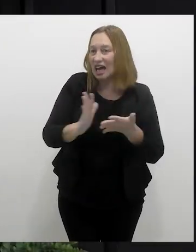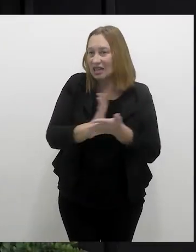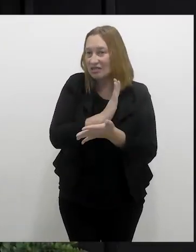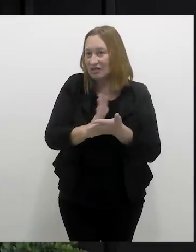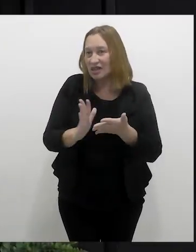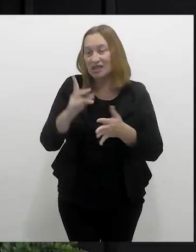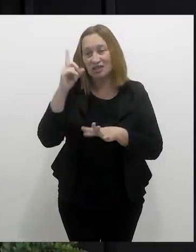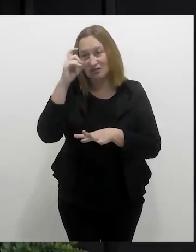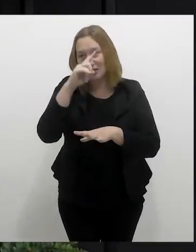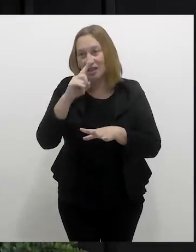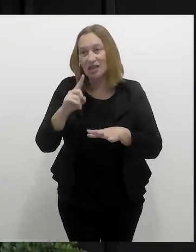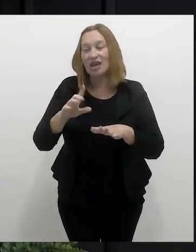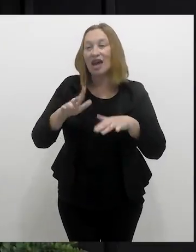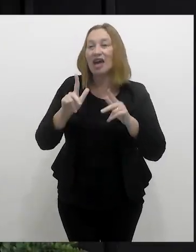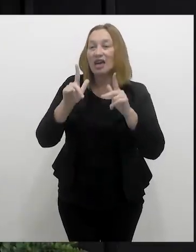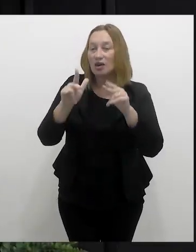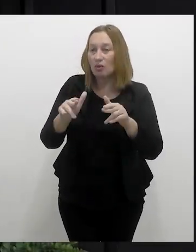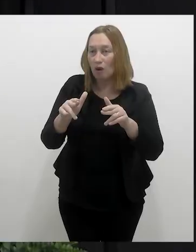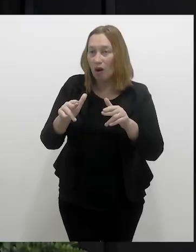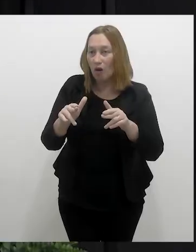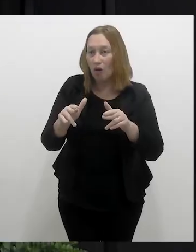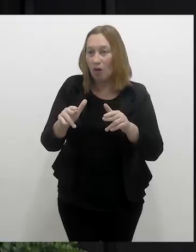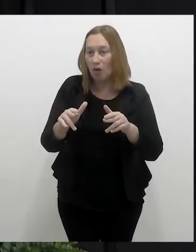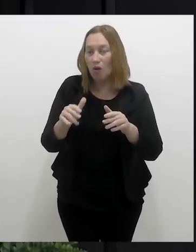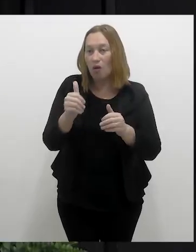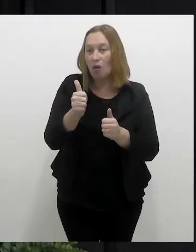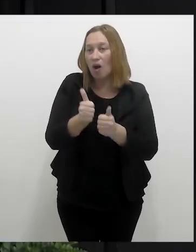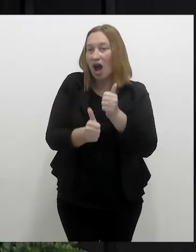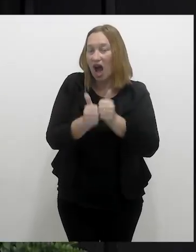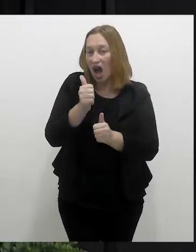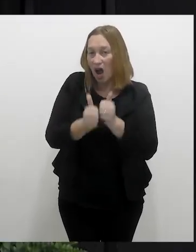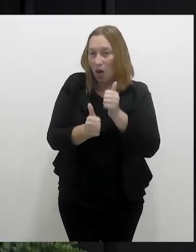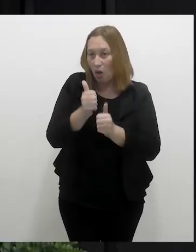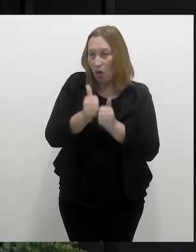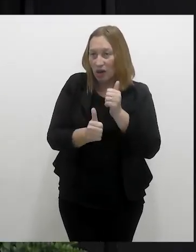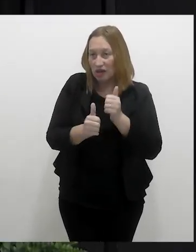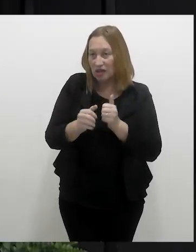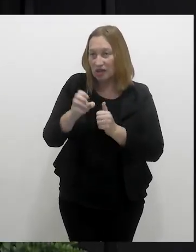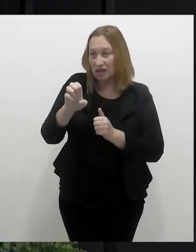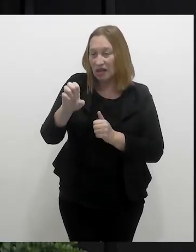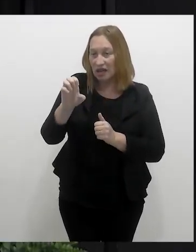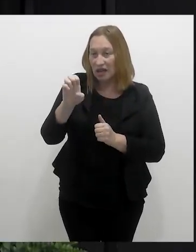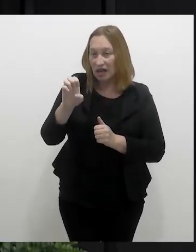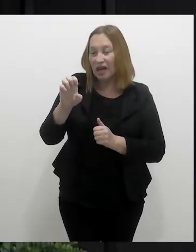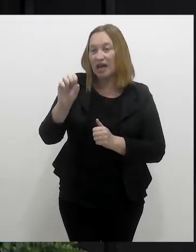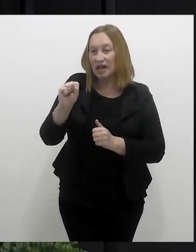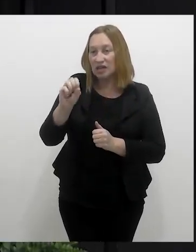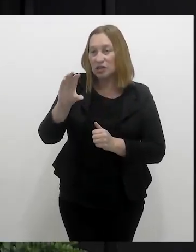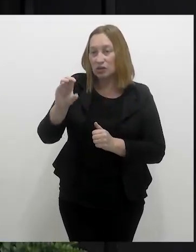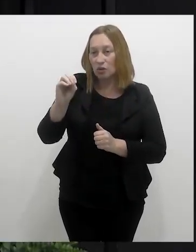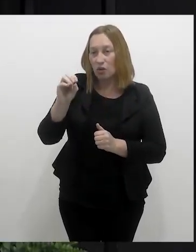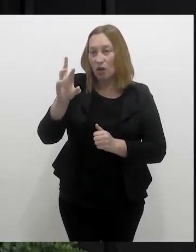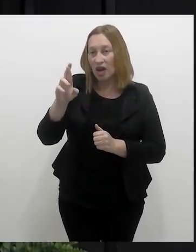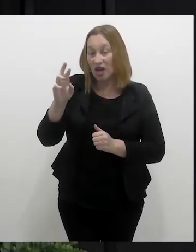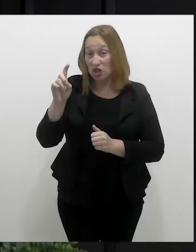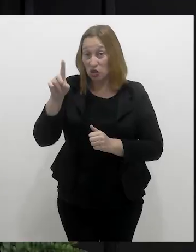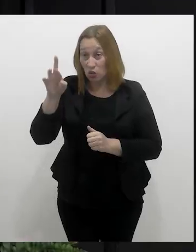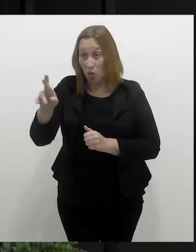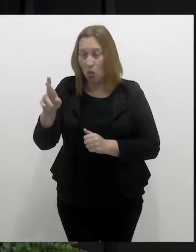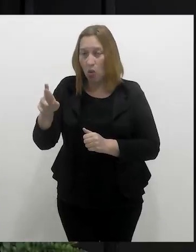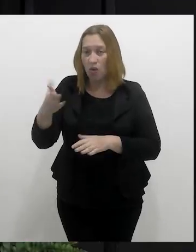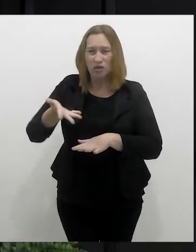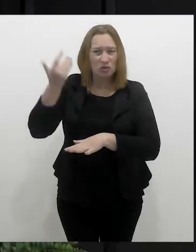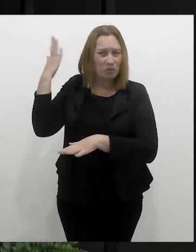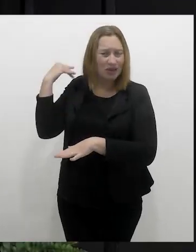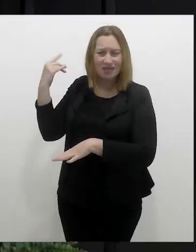Às vezes uma coisa muito simples é igual Exatamente, escorredor de arroz. Até o inventor ter inventado, ninguém tinha tido a ideia e a vida era muito mais